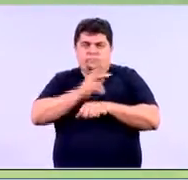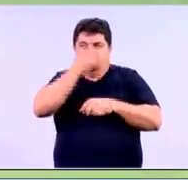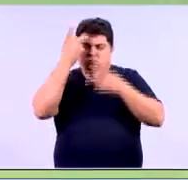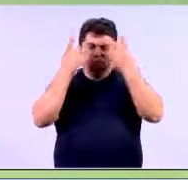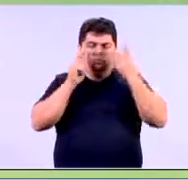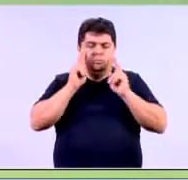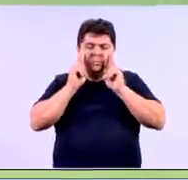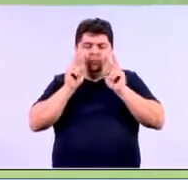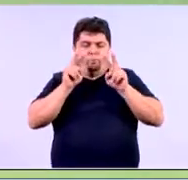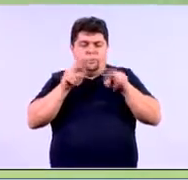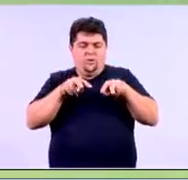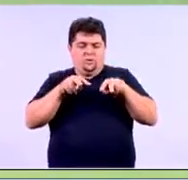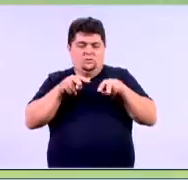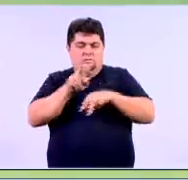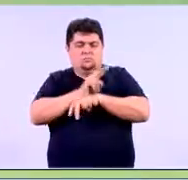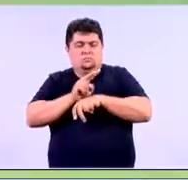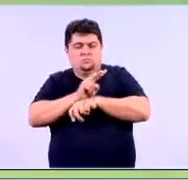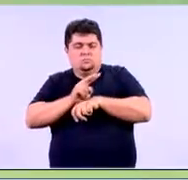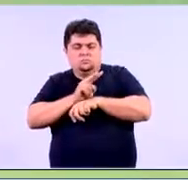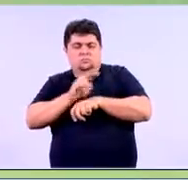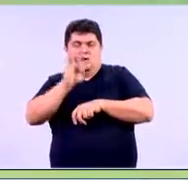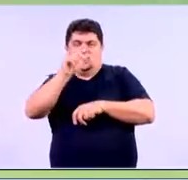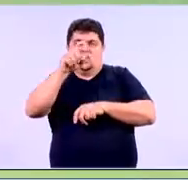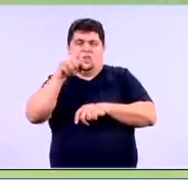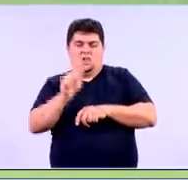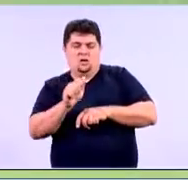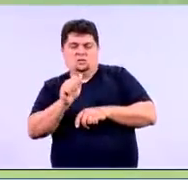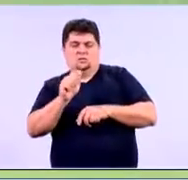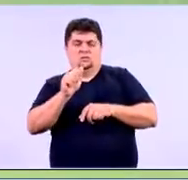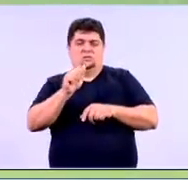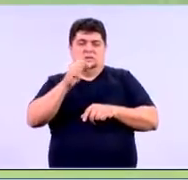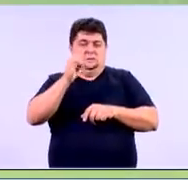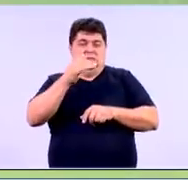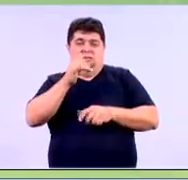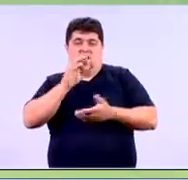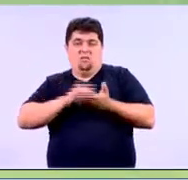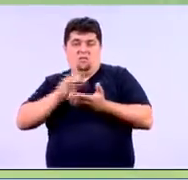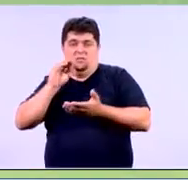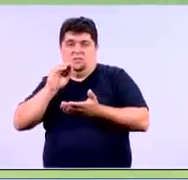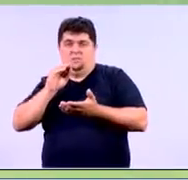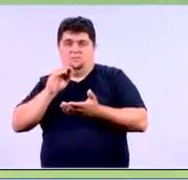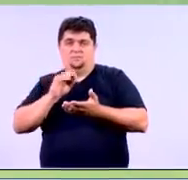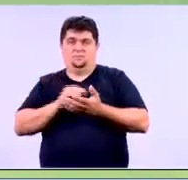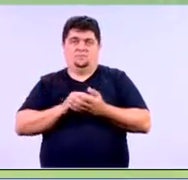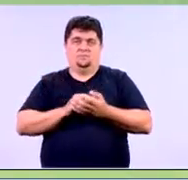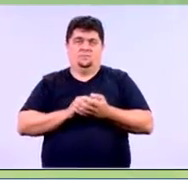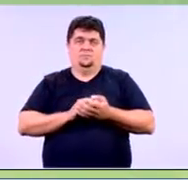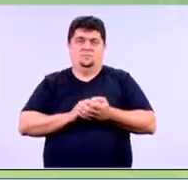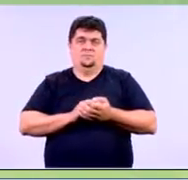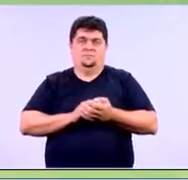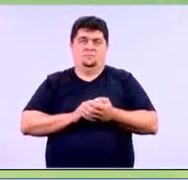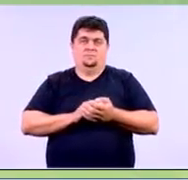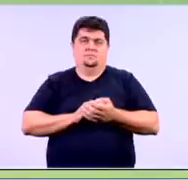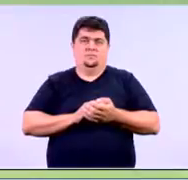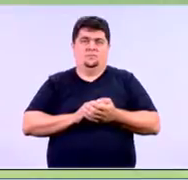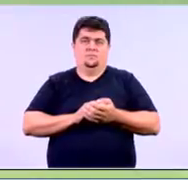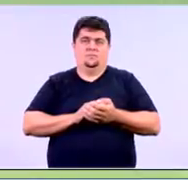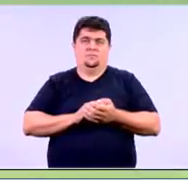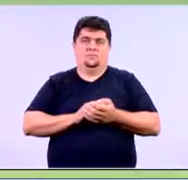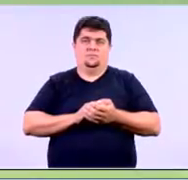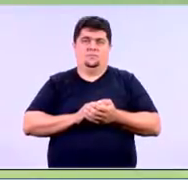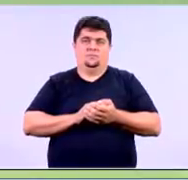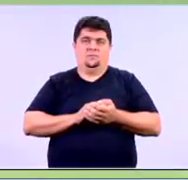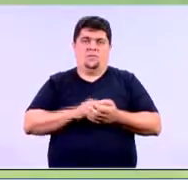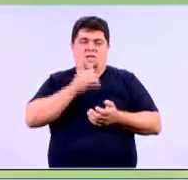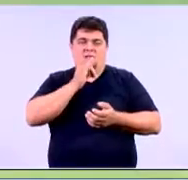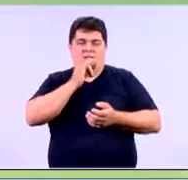e essa fiscalização não é realizada, é realizada e o contribuinte não